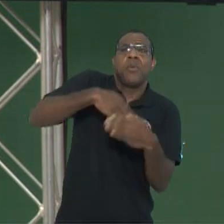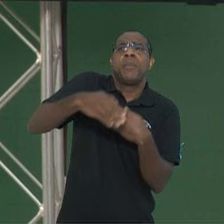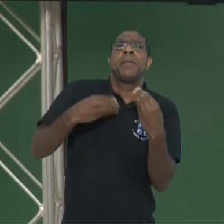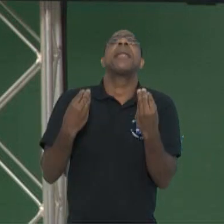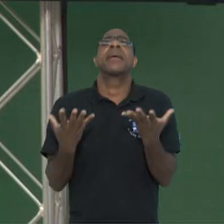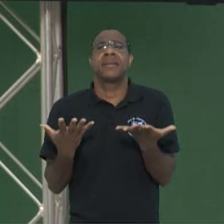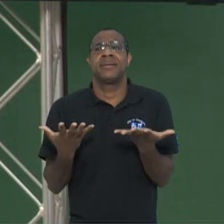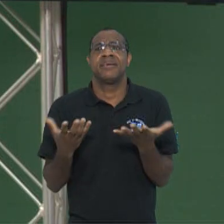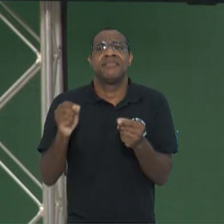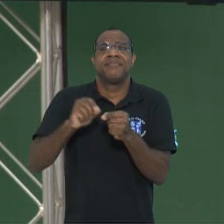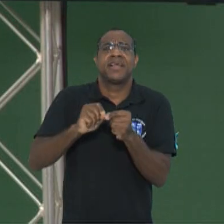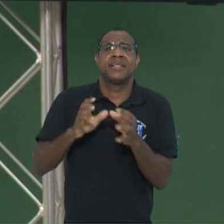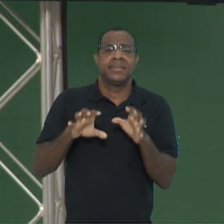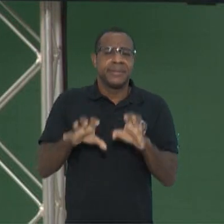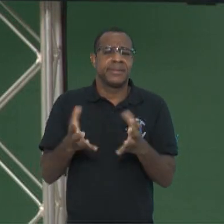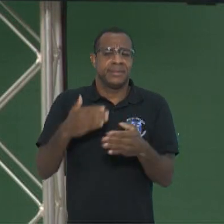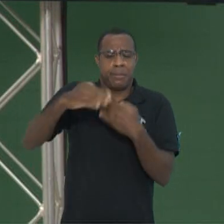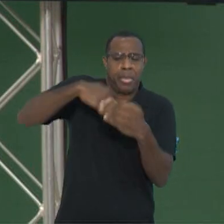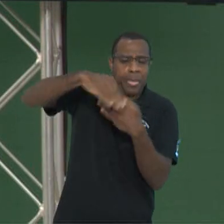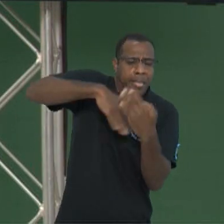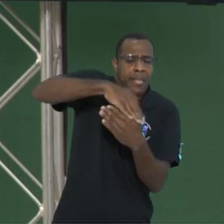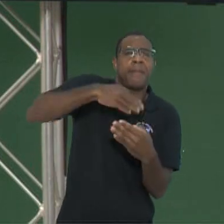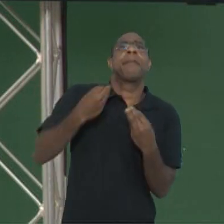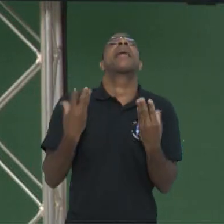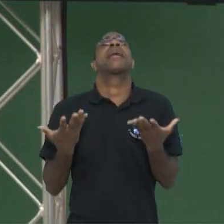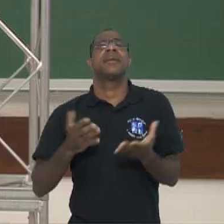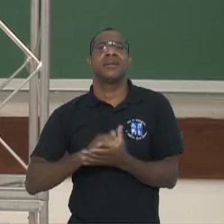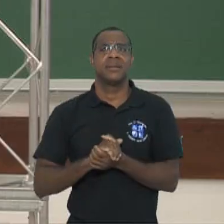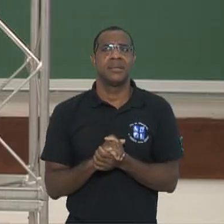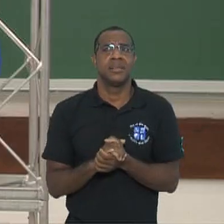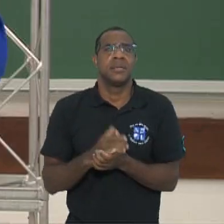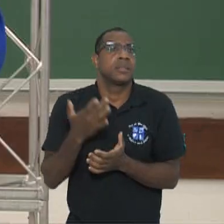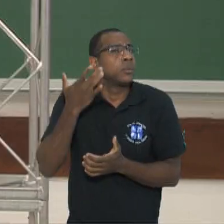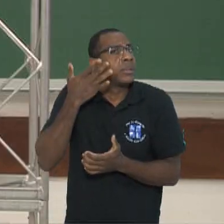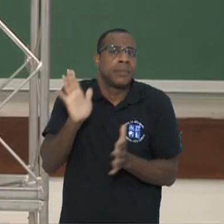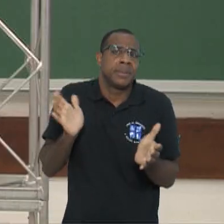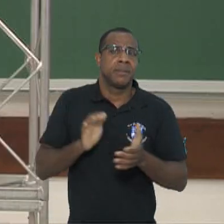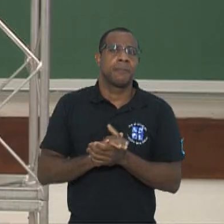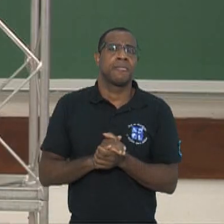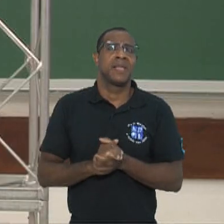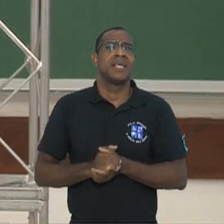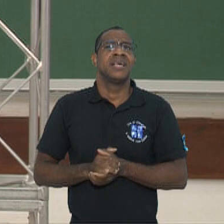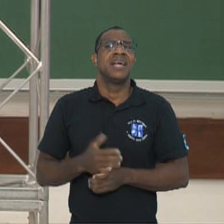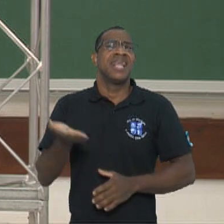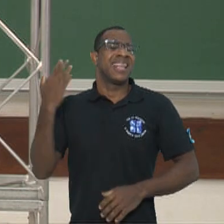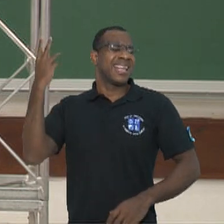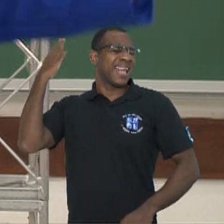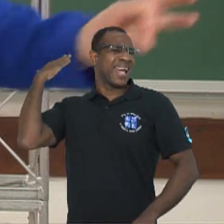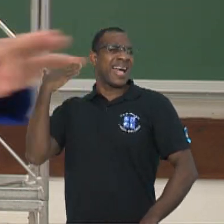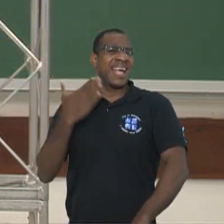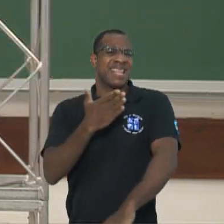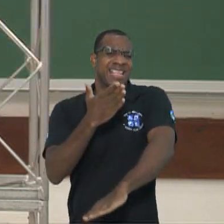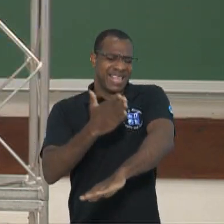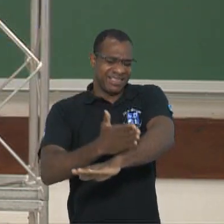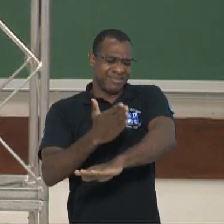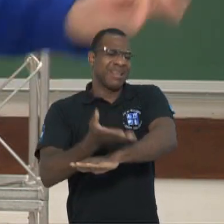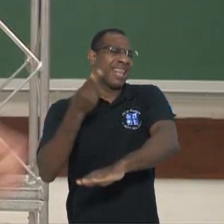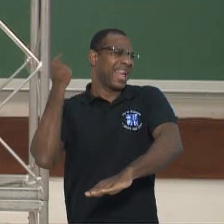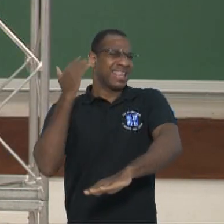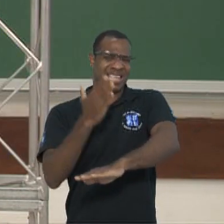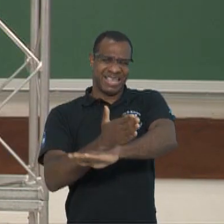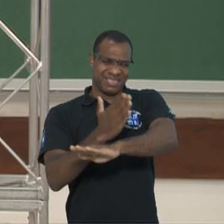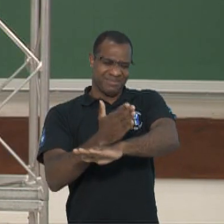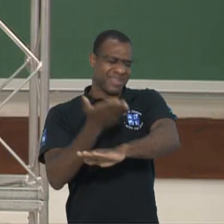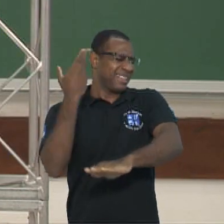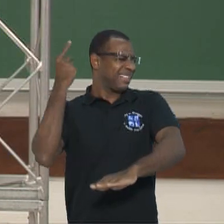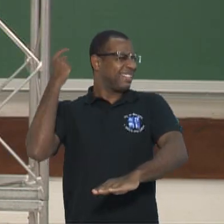que os egípcios mumificavam as múmias. E durante a Idade Média, o que é isso, professor? É um período lá atrás, bem lá atrás,